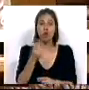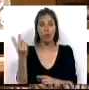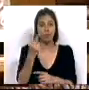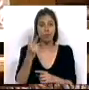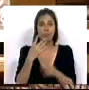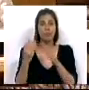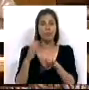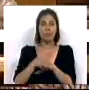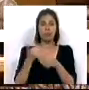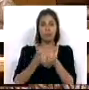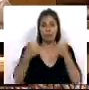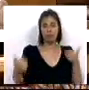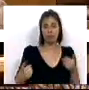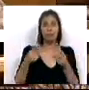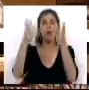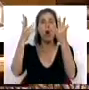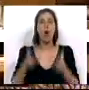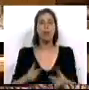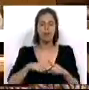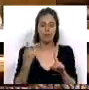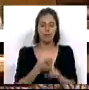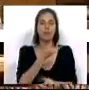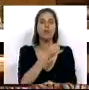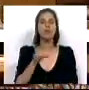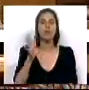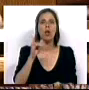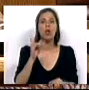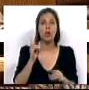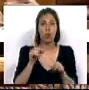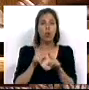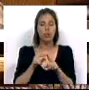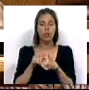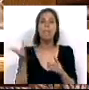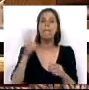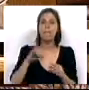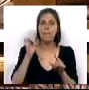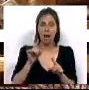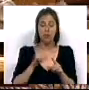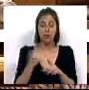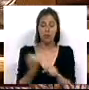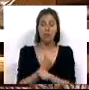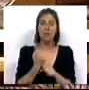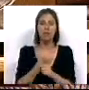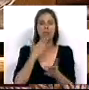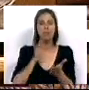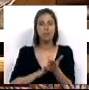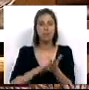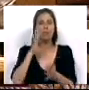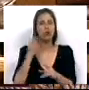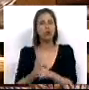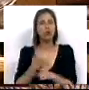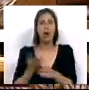sozinhos, isolados, no orçamento para 2012, que para além do mais, os serviços de